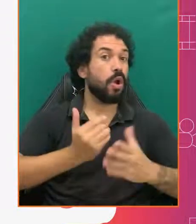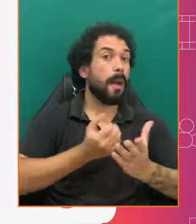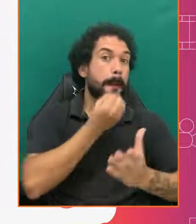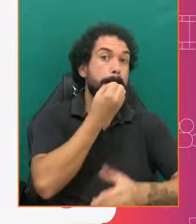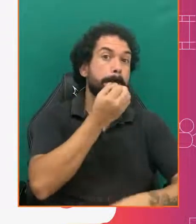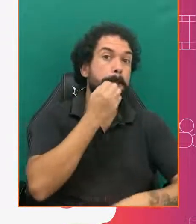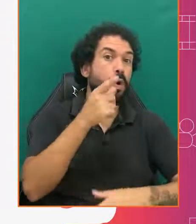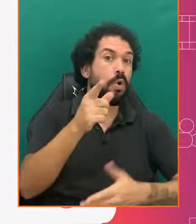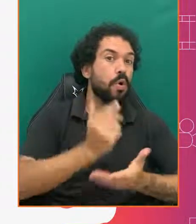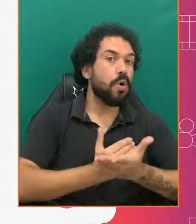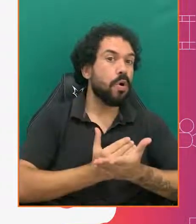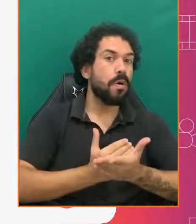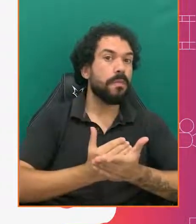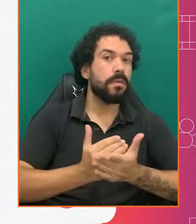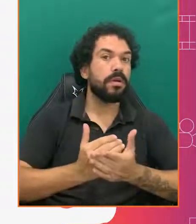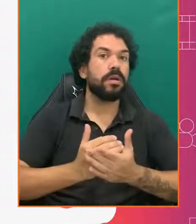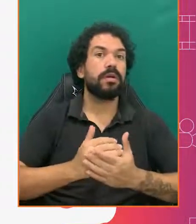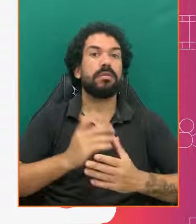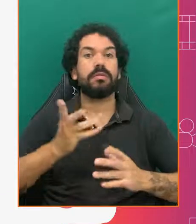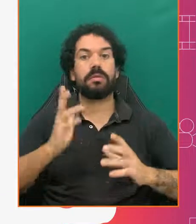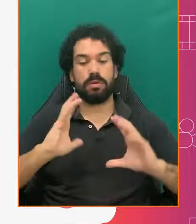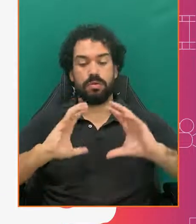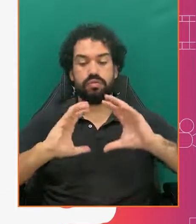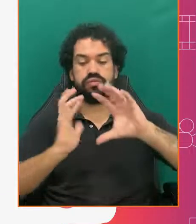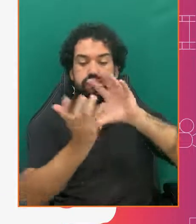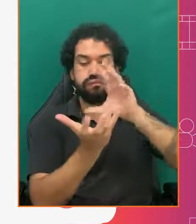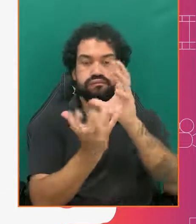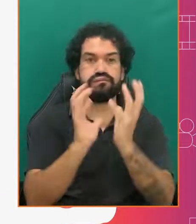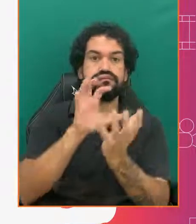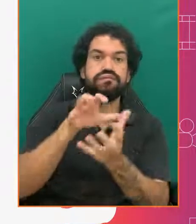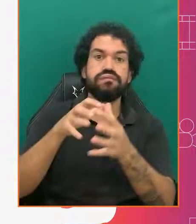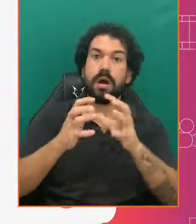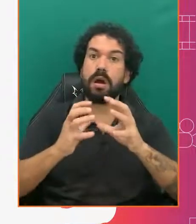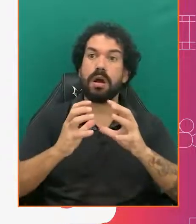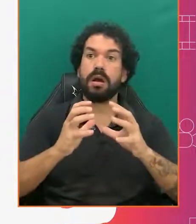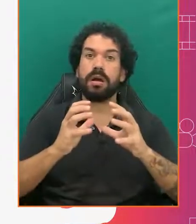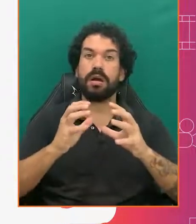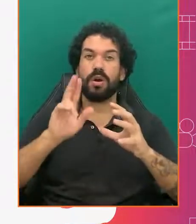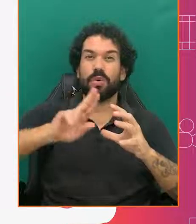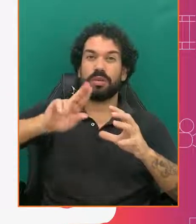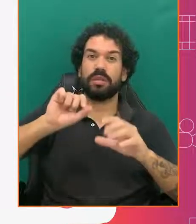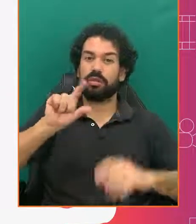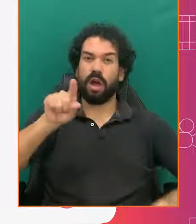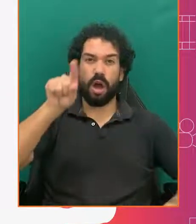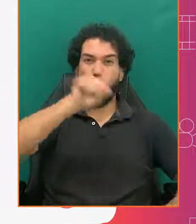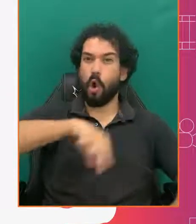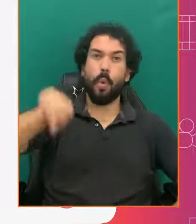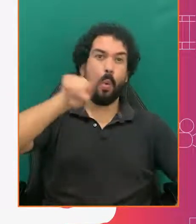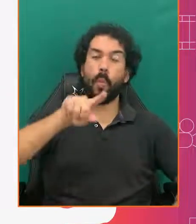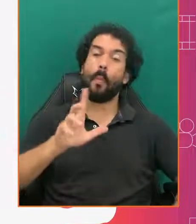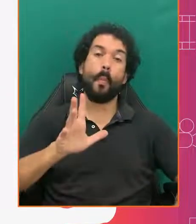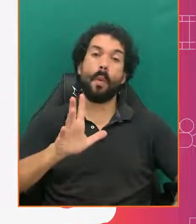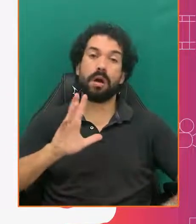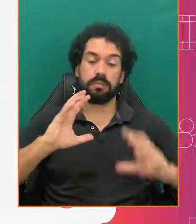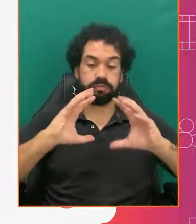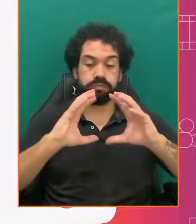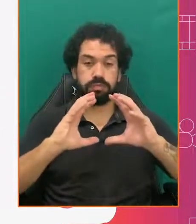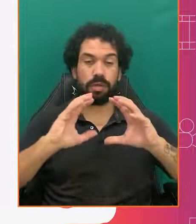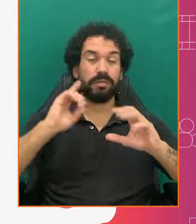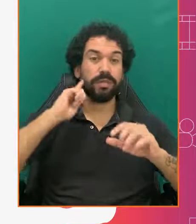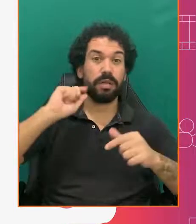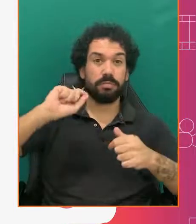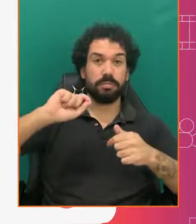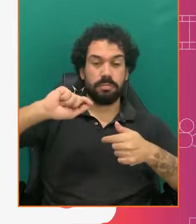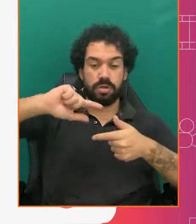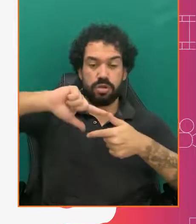é mais interessante você sempre pensar em usar uma esfera do que um círculo ou